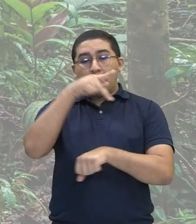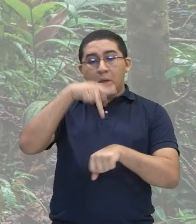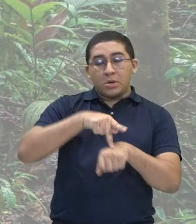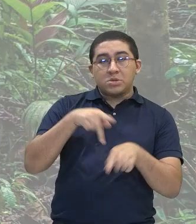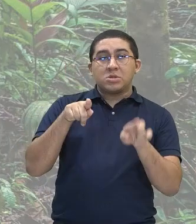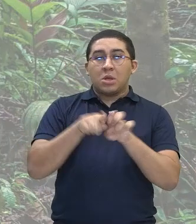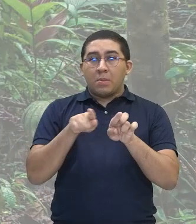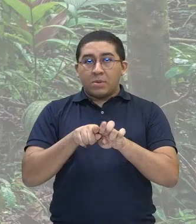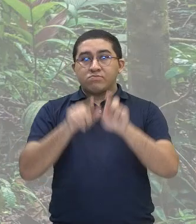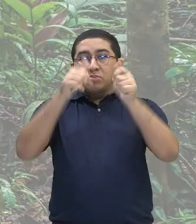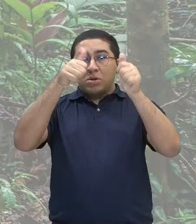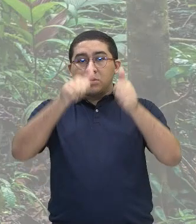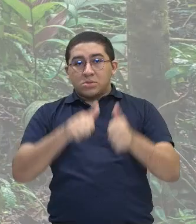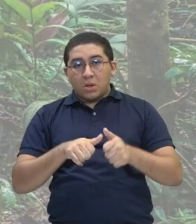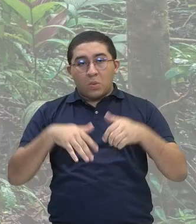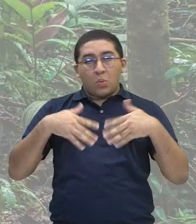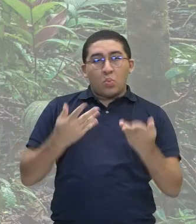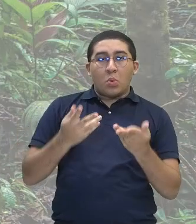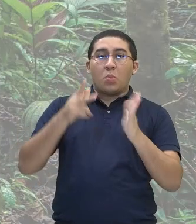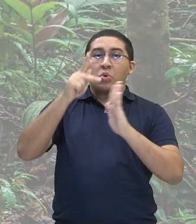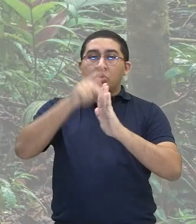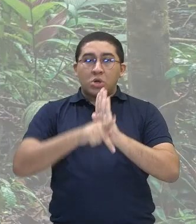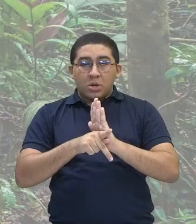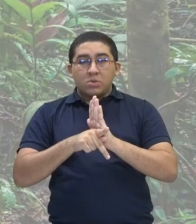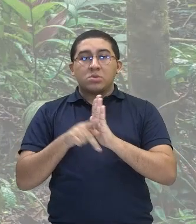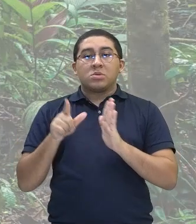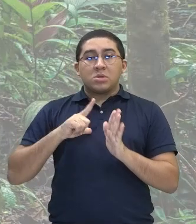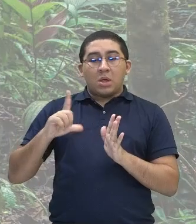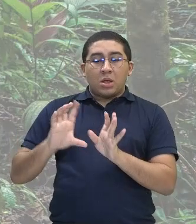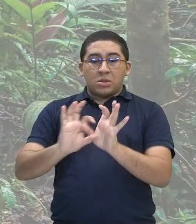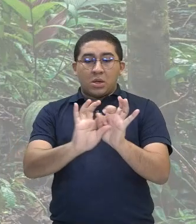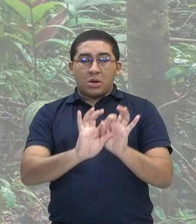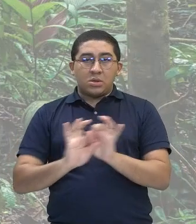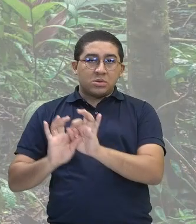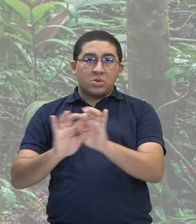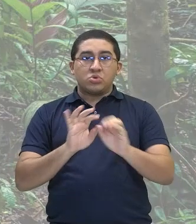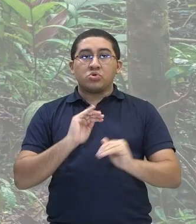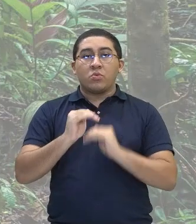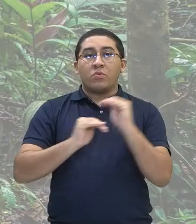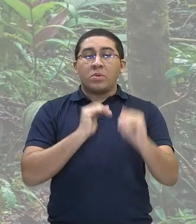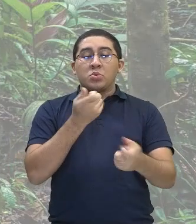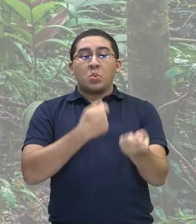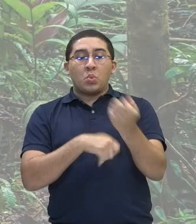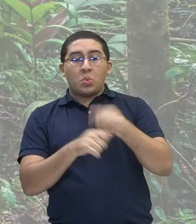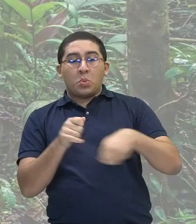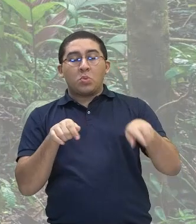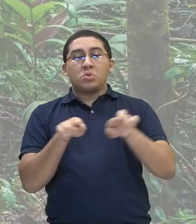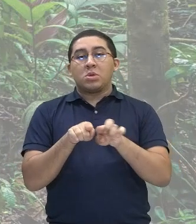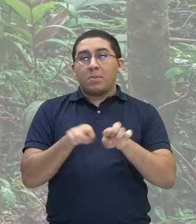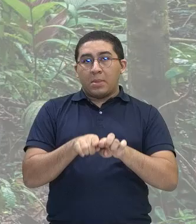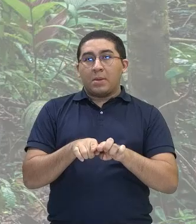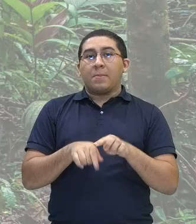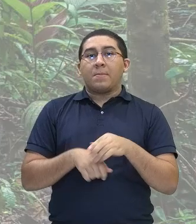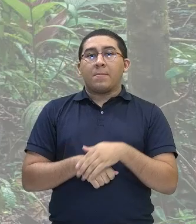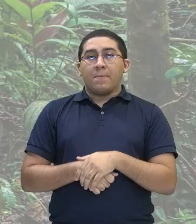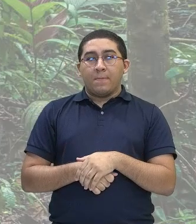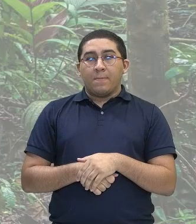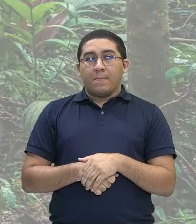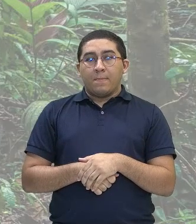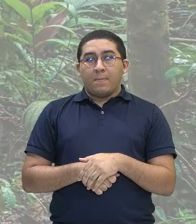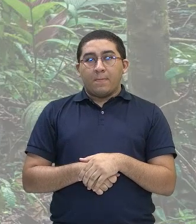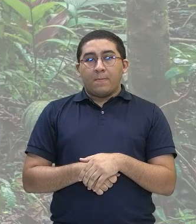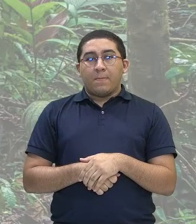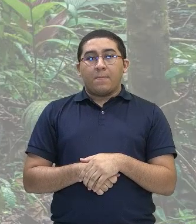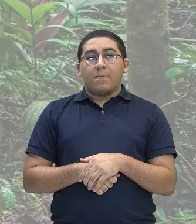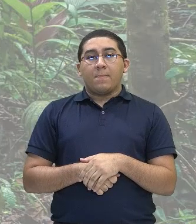os programas para ajudar na integração do desenvolvimento econômico, preservação ambiental, né, tem